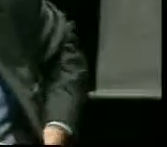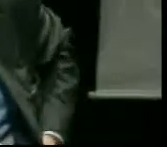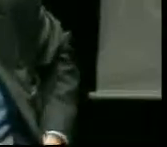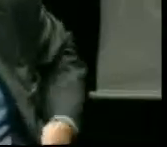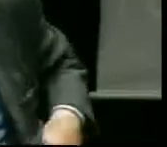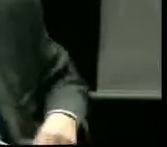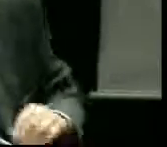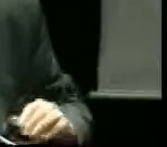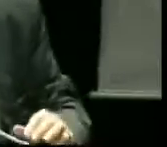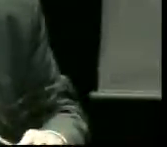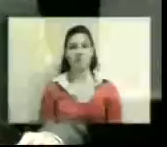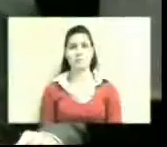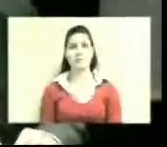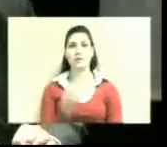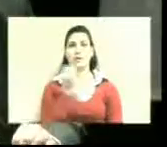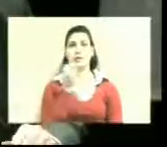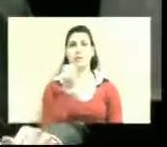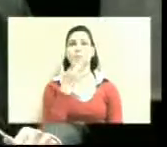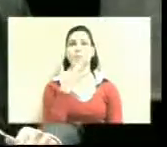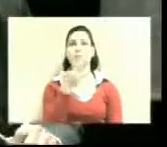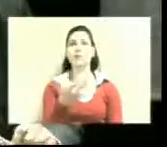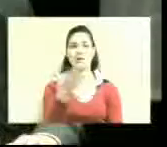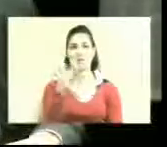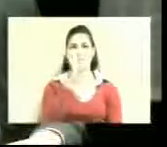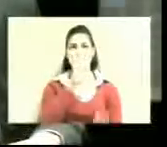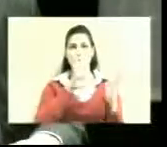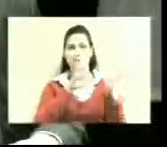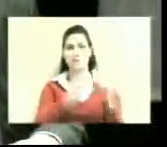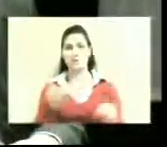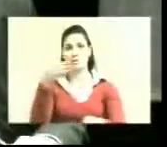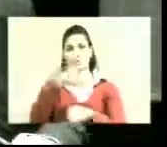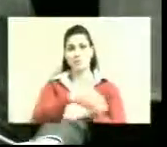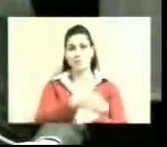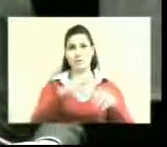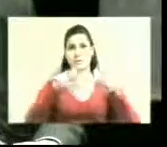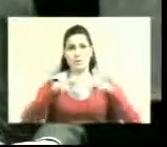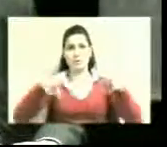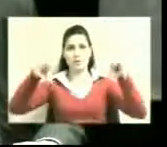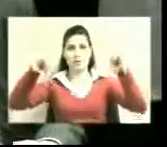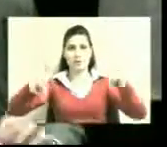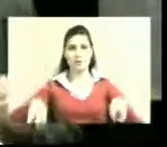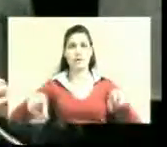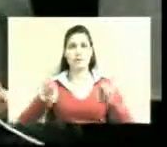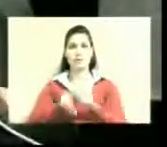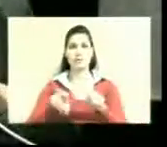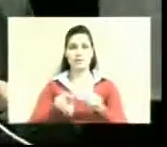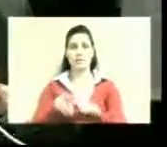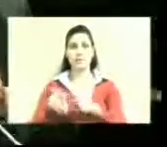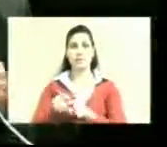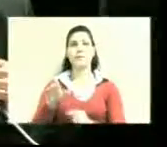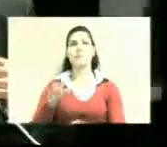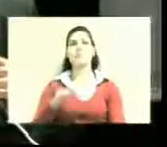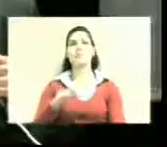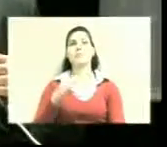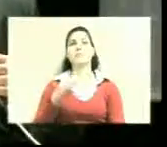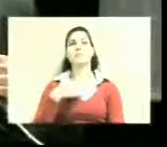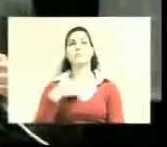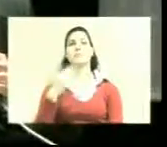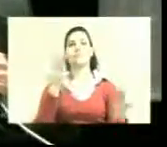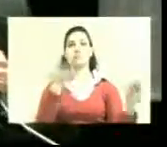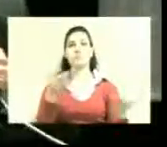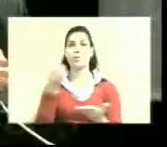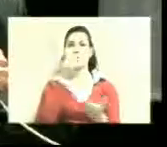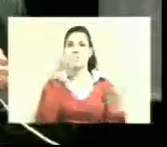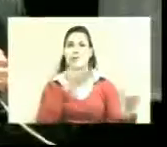saudar o Antônio da Luz, que representa aqui a Farsul, o Henrique, nosso presidente recém-possado da Federa Ross, saudar os